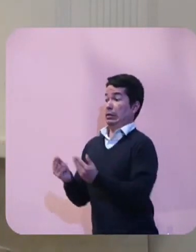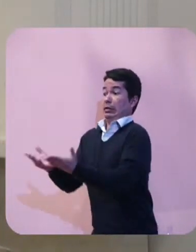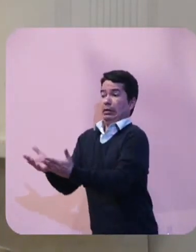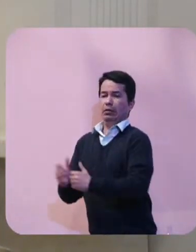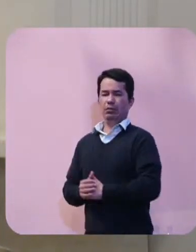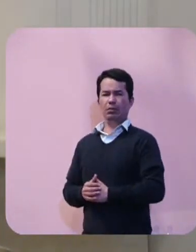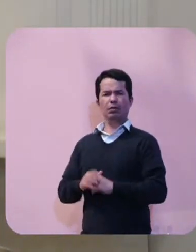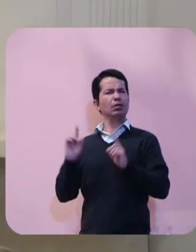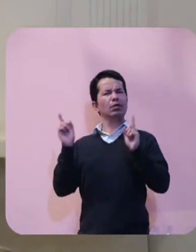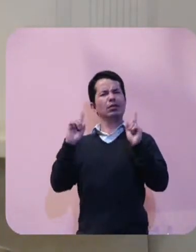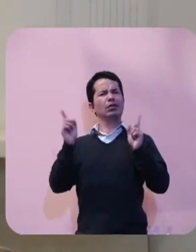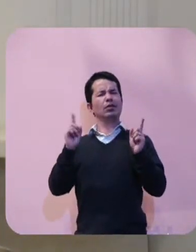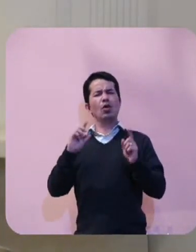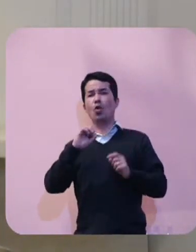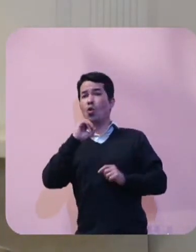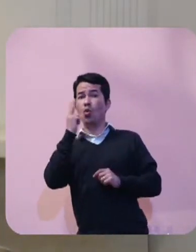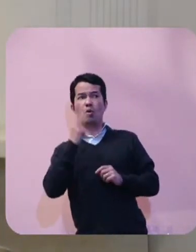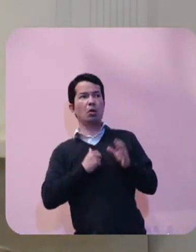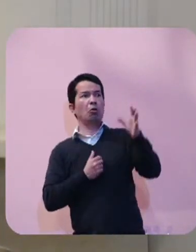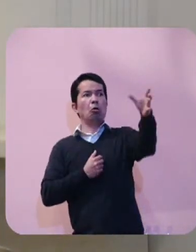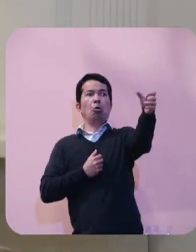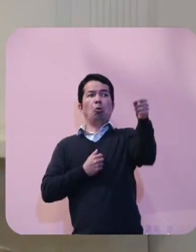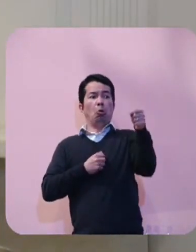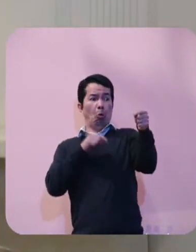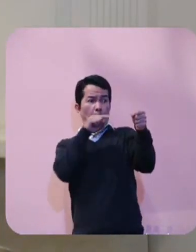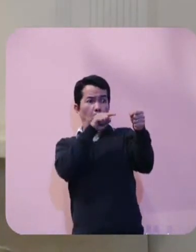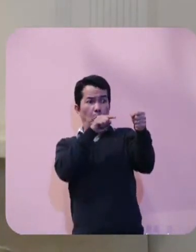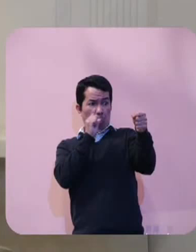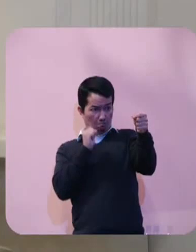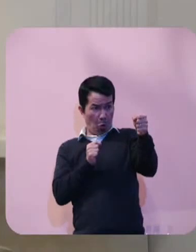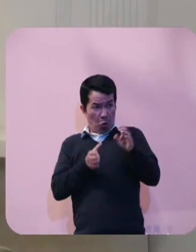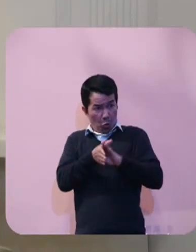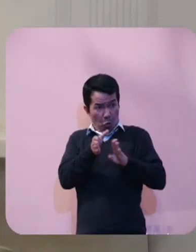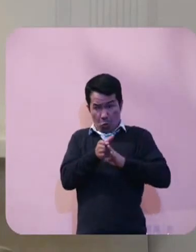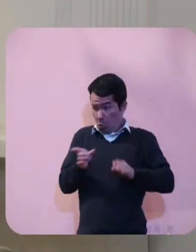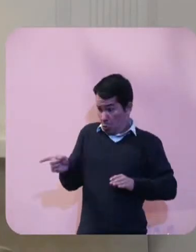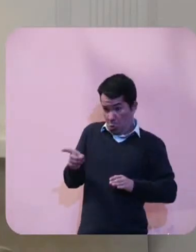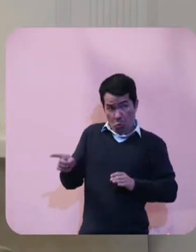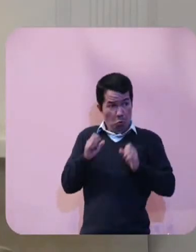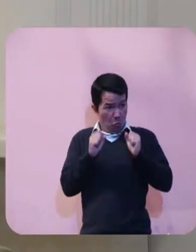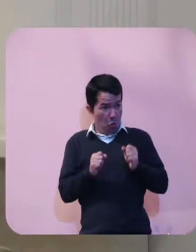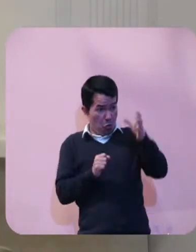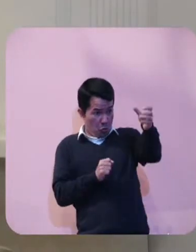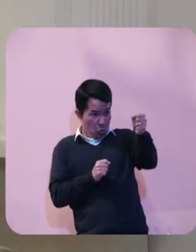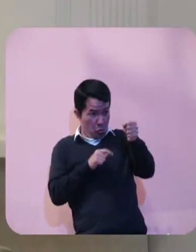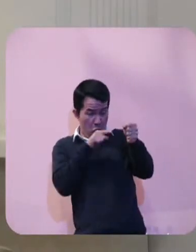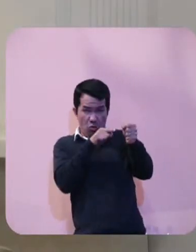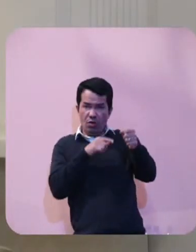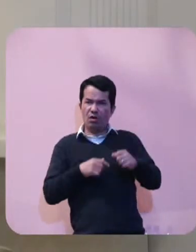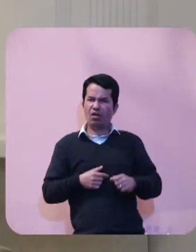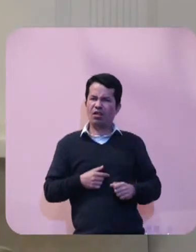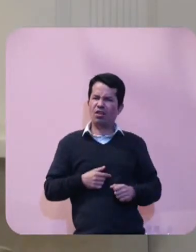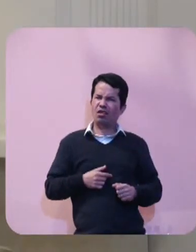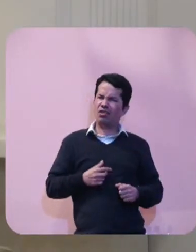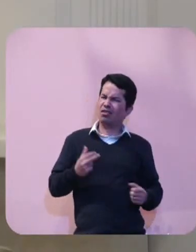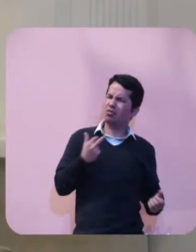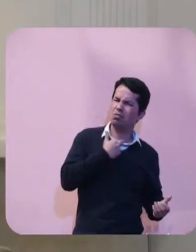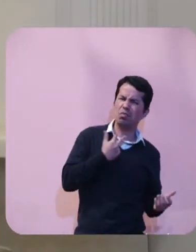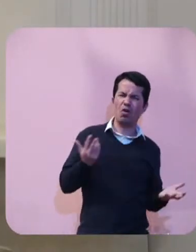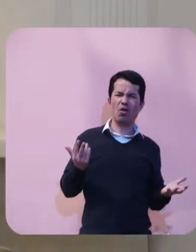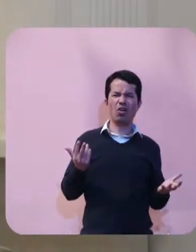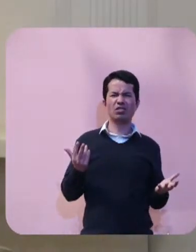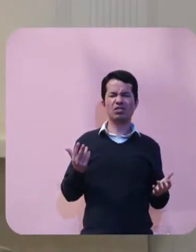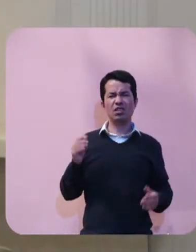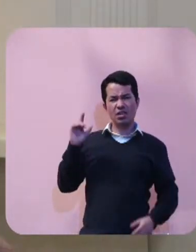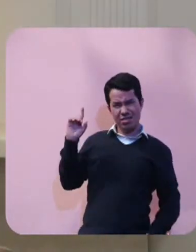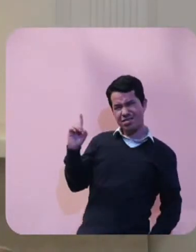outras pessoas. Essa foi a tentativa de Davi, tentando terceirizar o tratamento do coração de Absalão para o